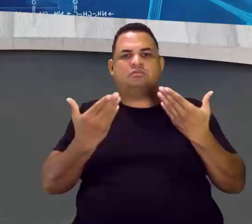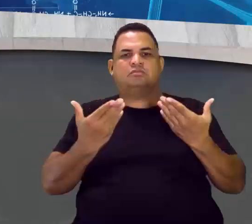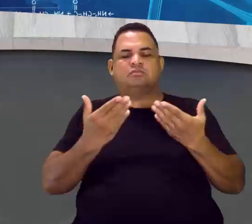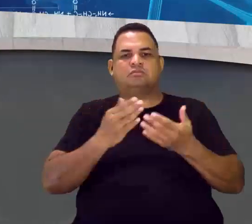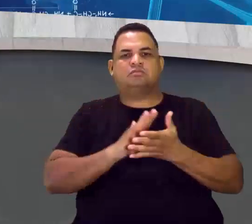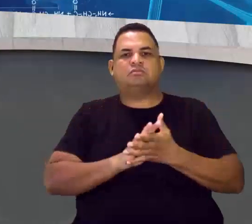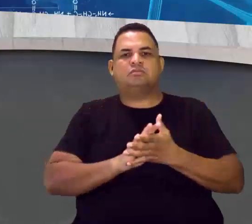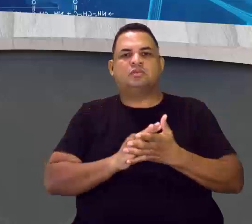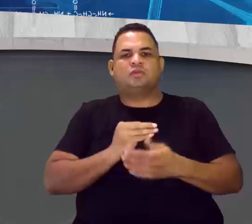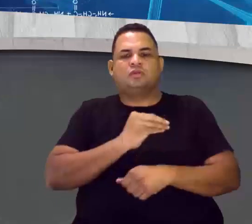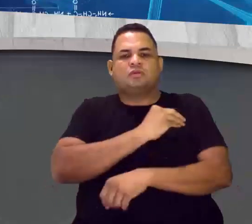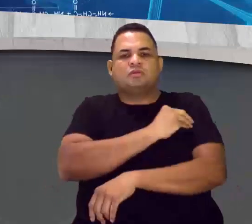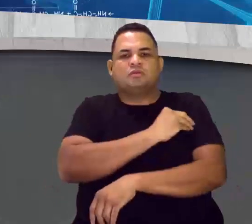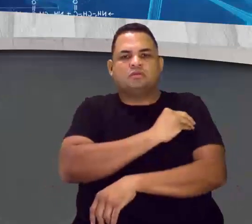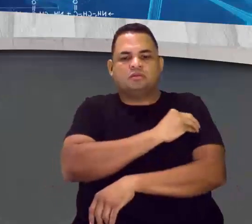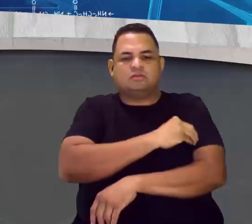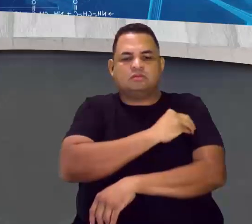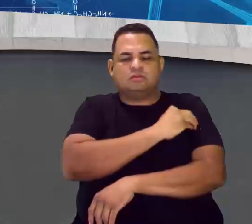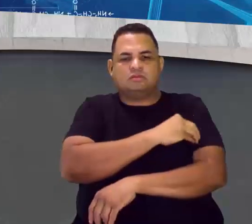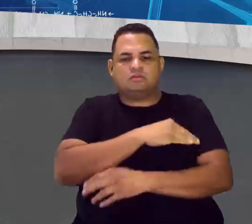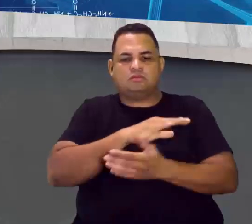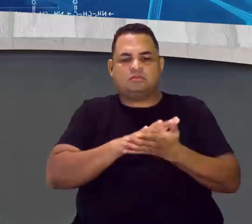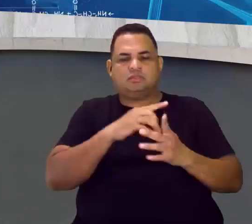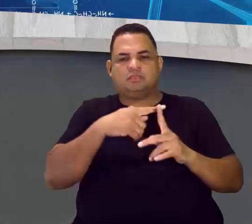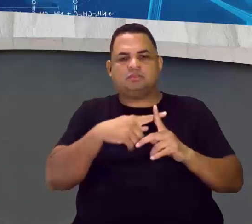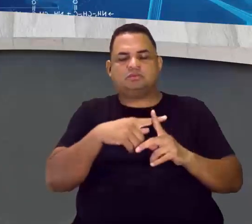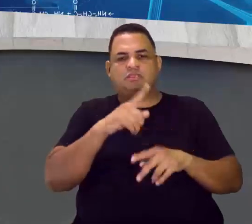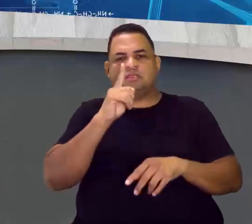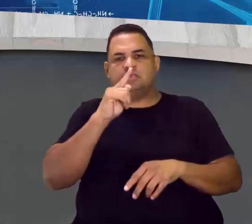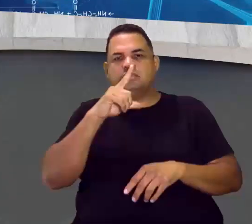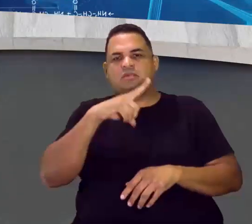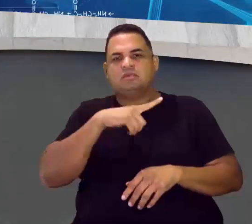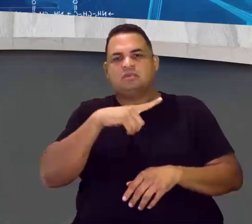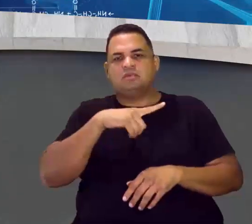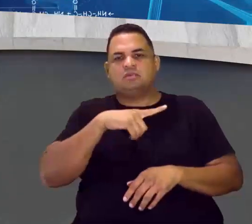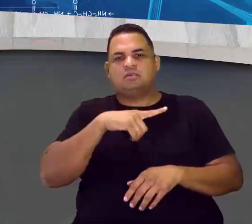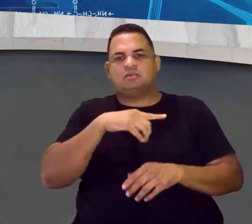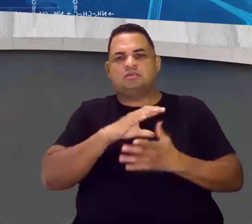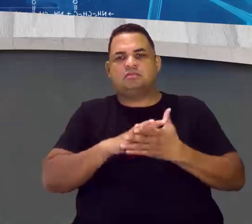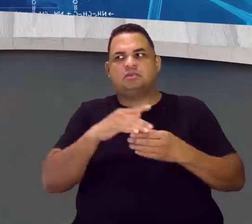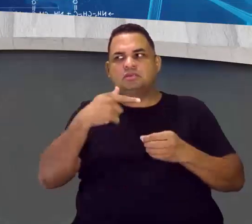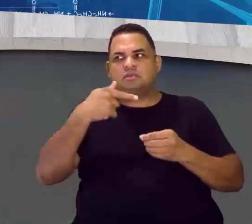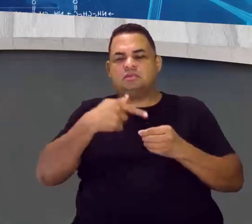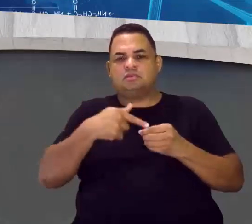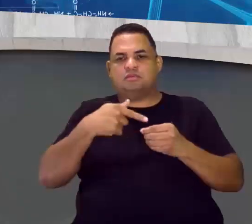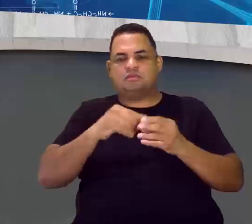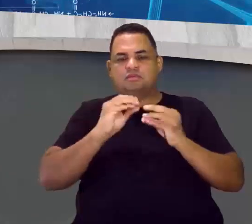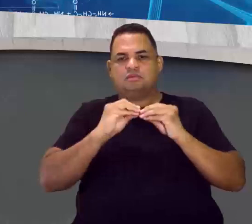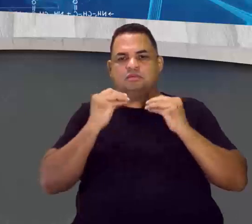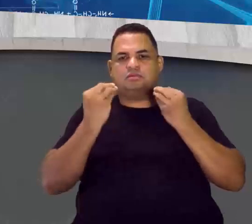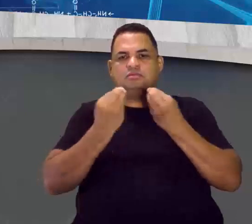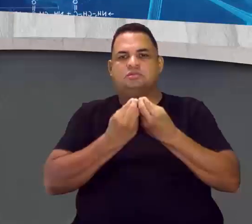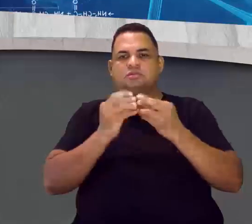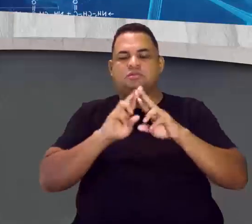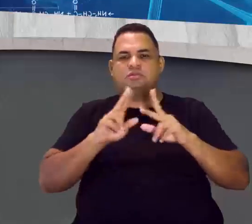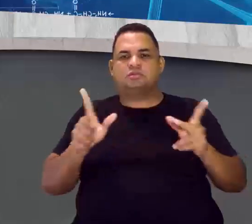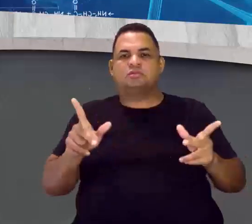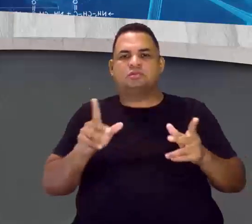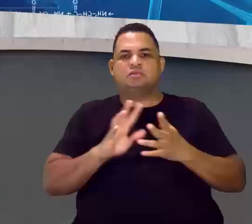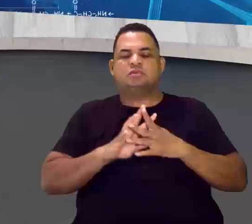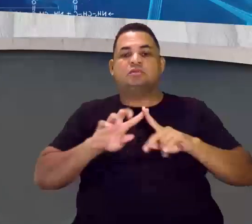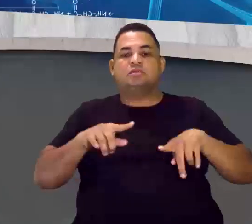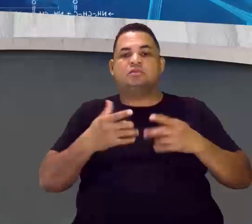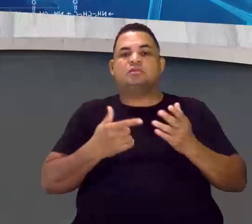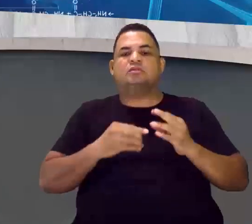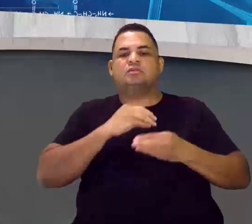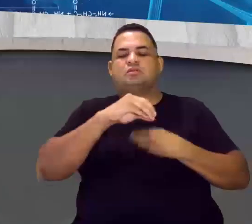álcool está, olha, o álcool e a água existem, e a gasolina também, são substâncias diferentes. Mas quando